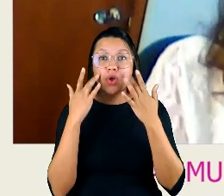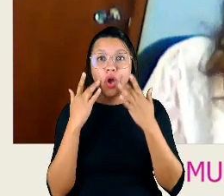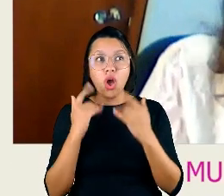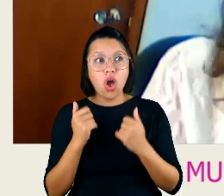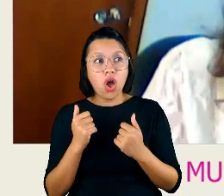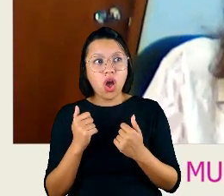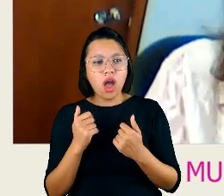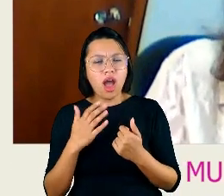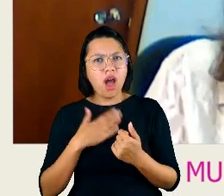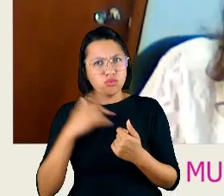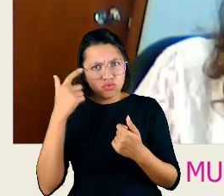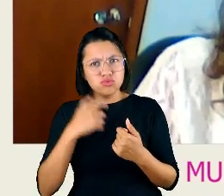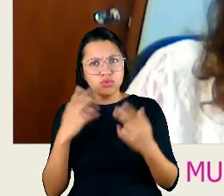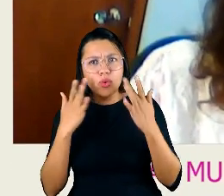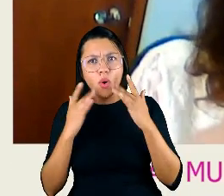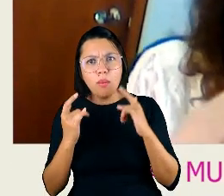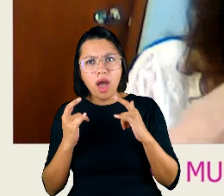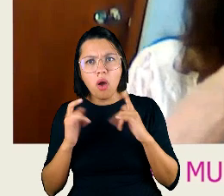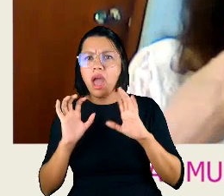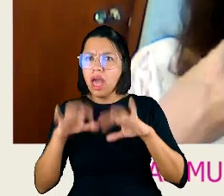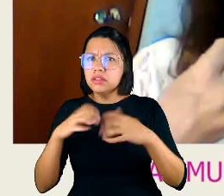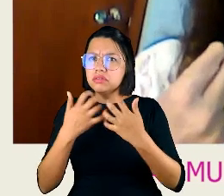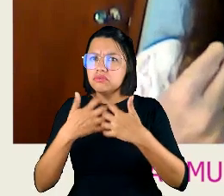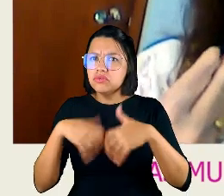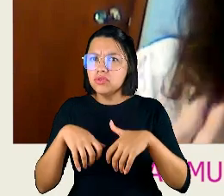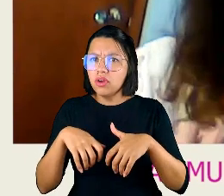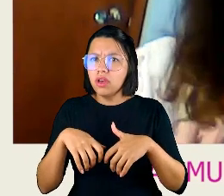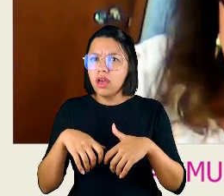normal? É assim que funciona? Então, esses